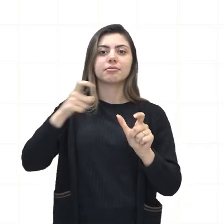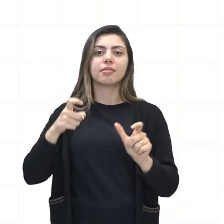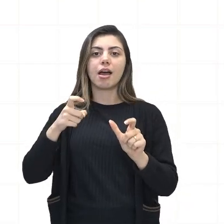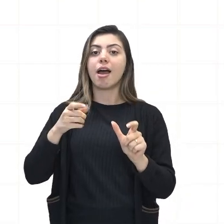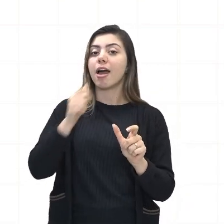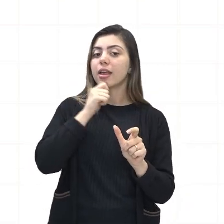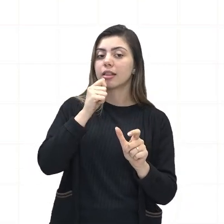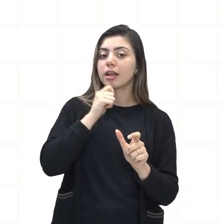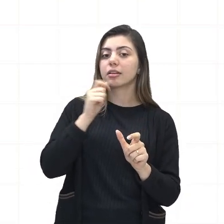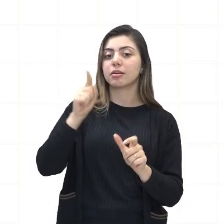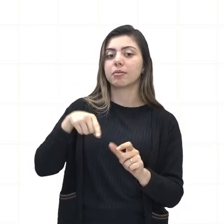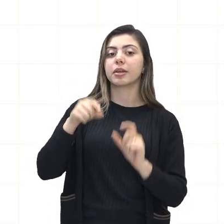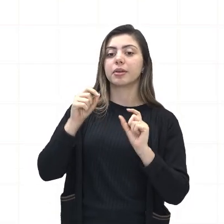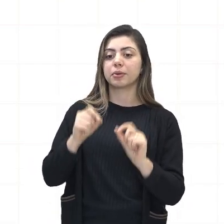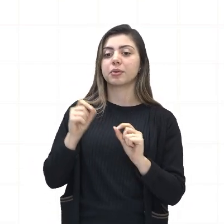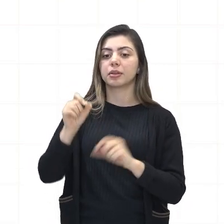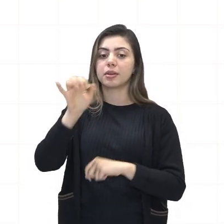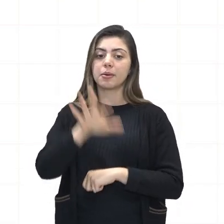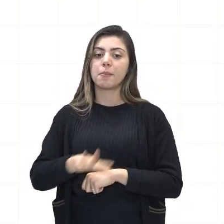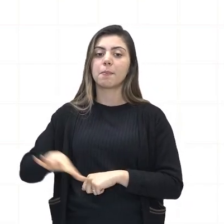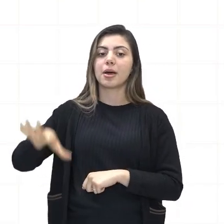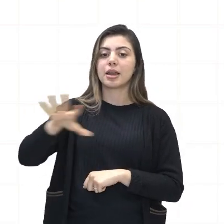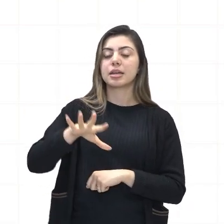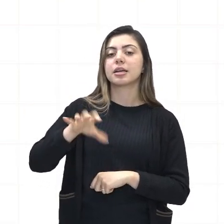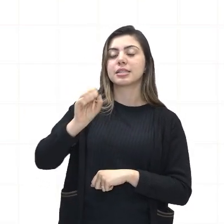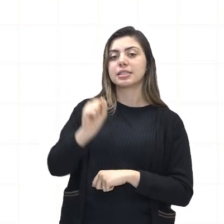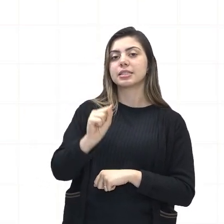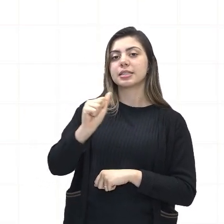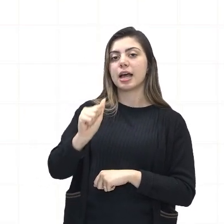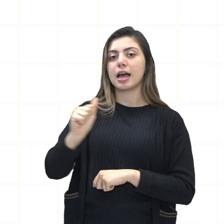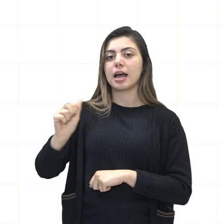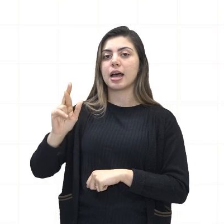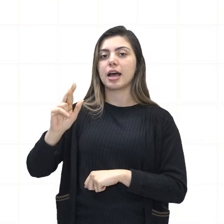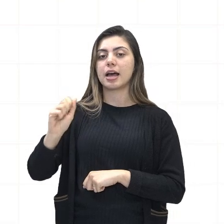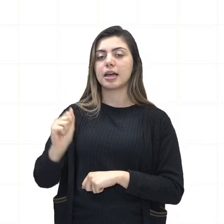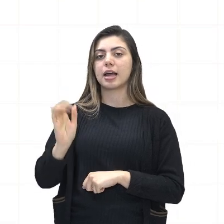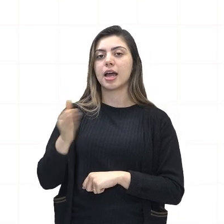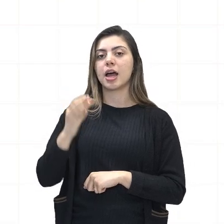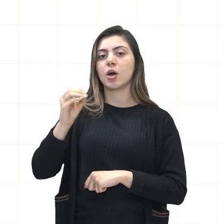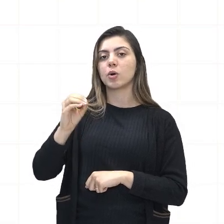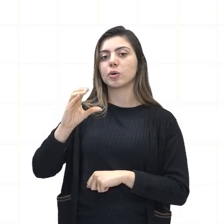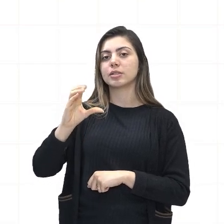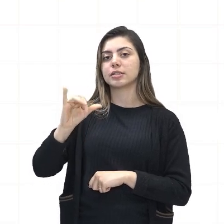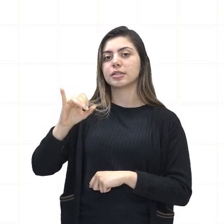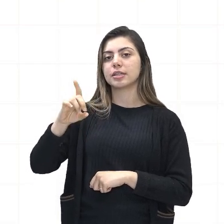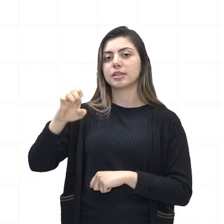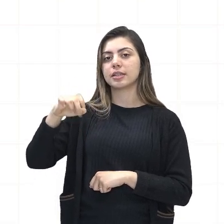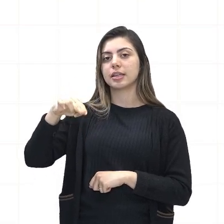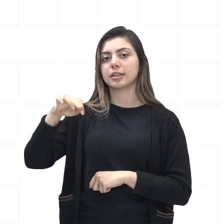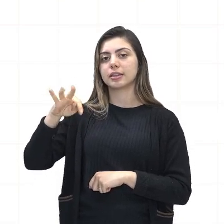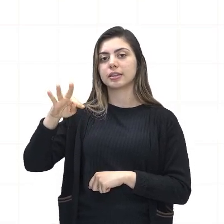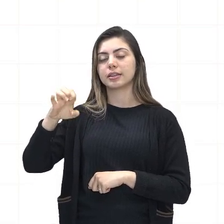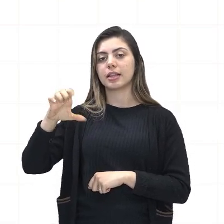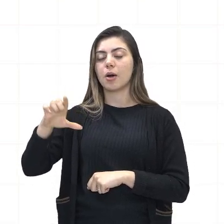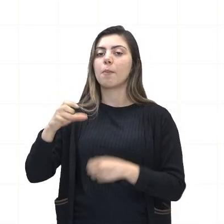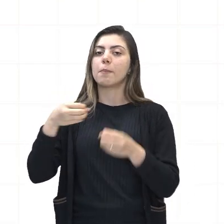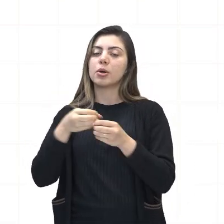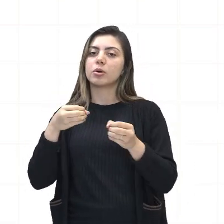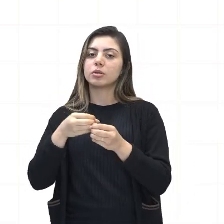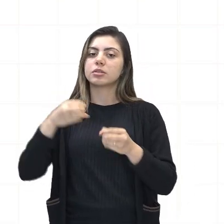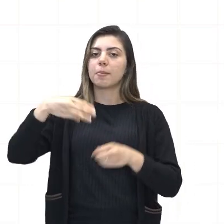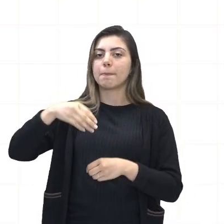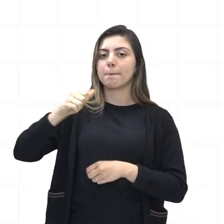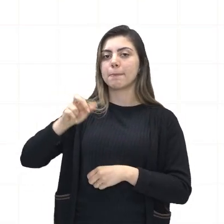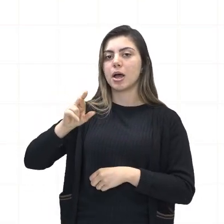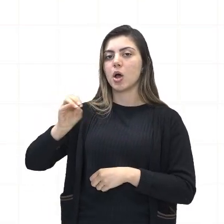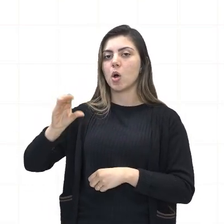Saara Ocidental. É uma área que fica ali pelo oceano, perto do Oceano Atlântico, né, uma área que é vizinha do Marrocos e tem uma situação